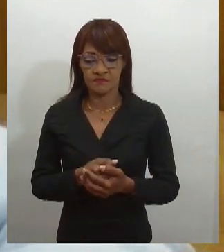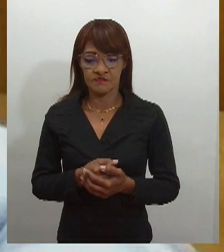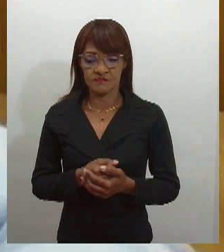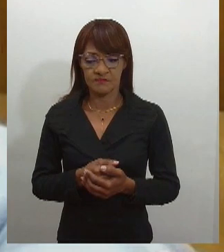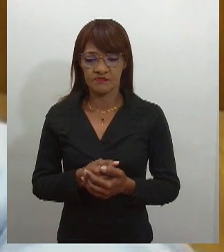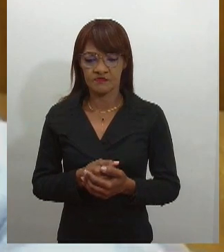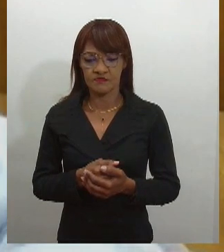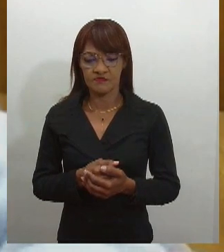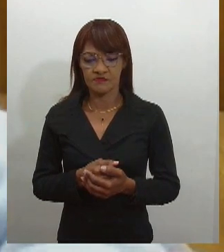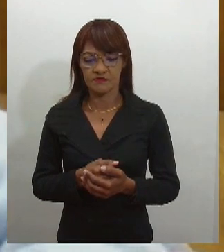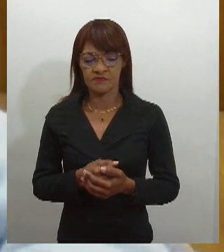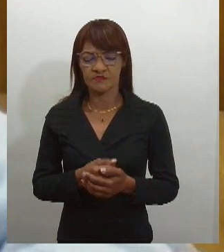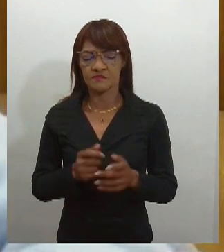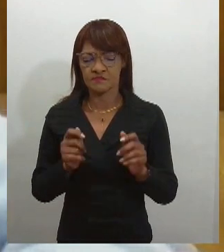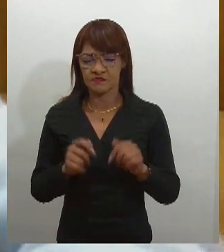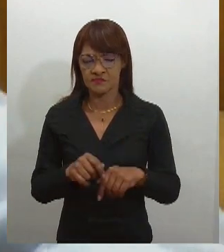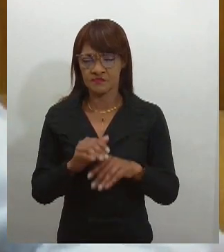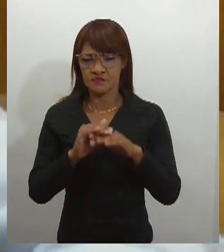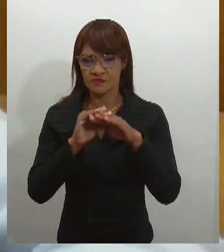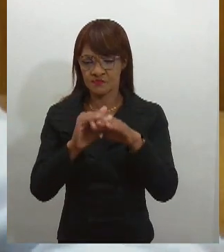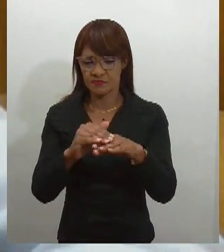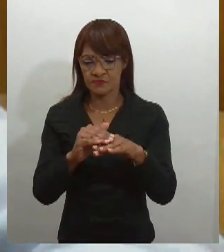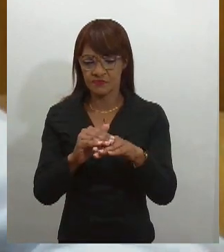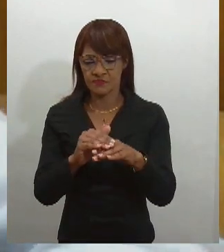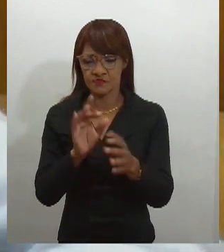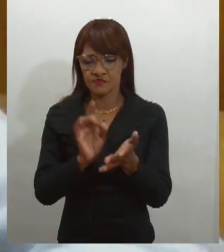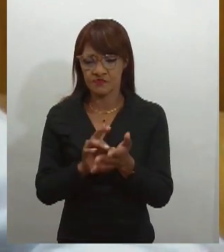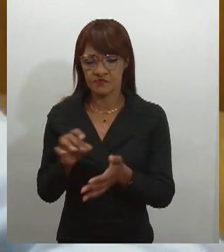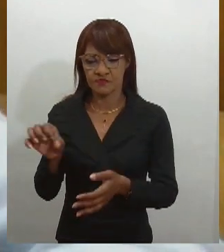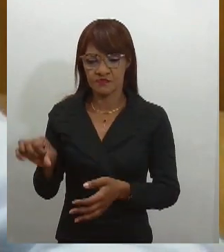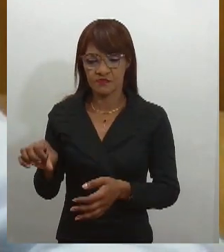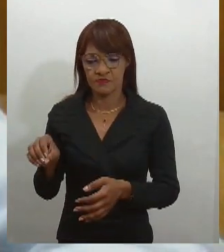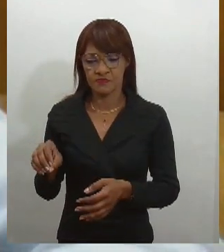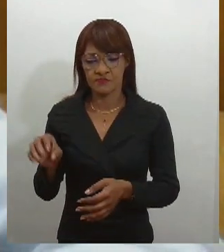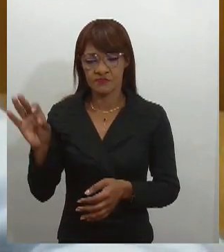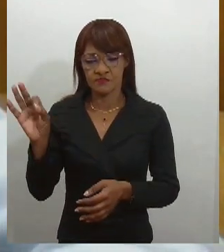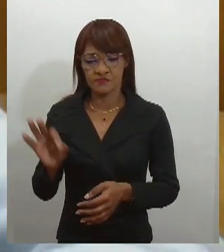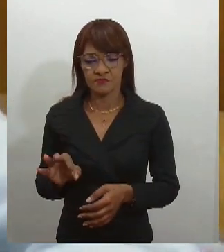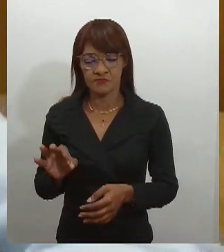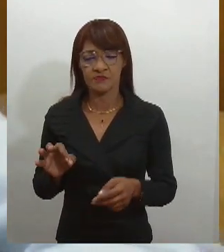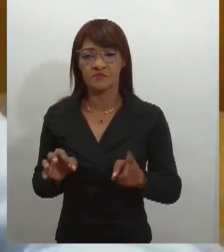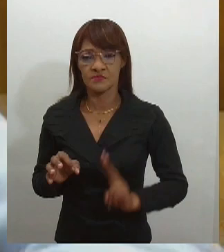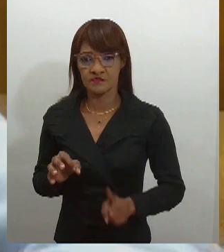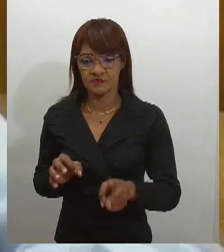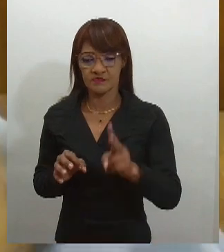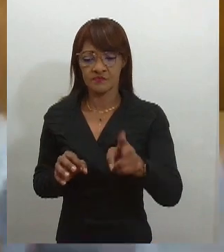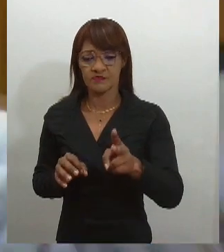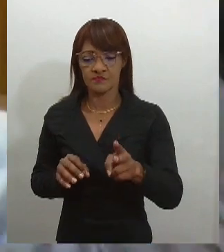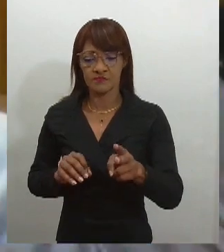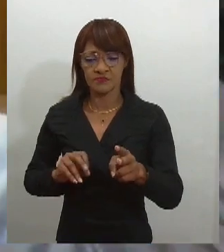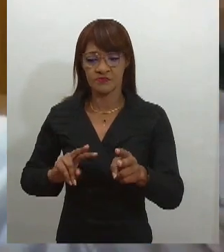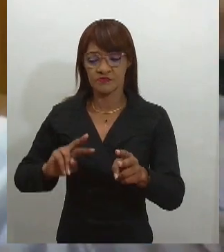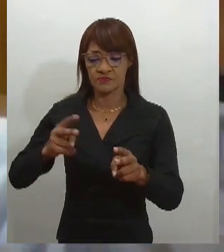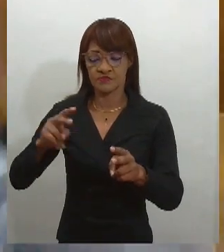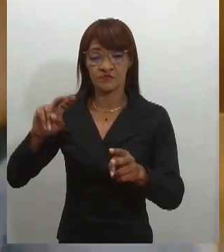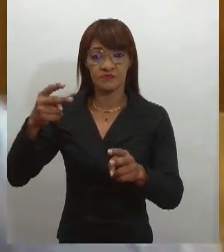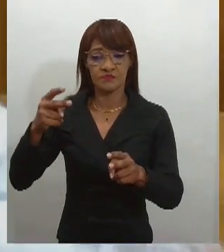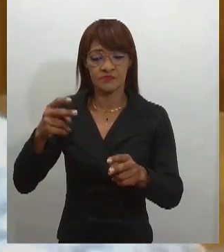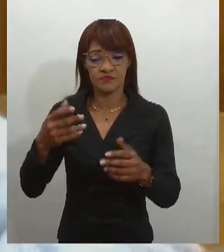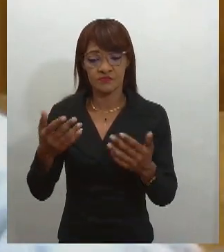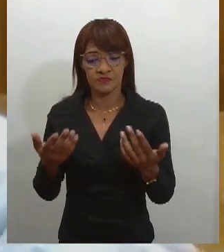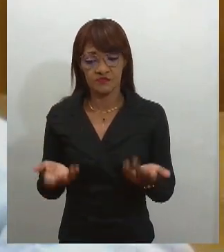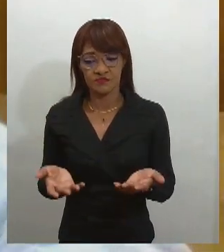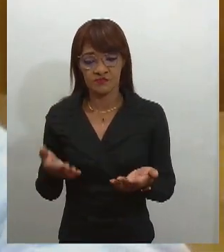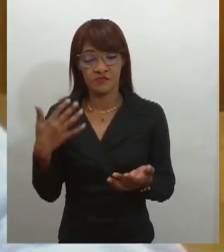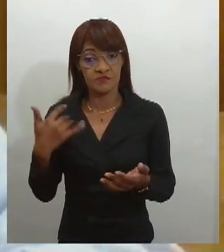plena certeza que 90% ainda vai continuar com juros abusivos acima dessa taxa, que já é muito abusiva,